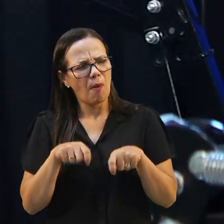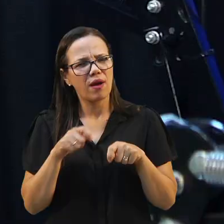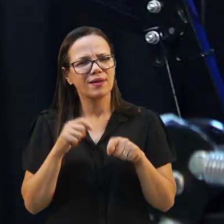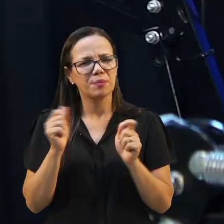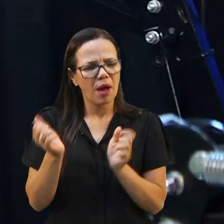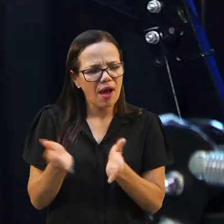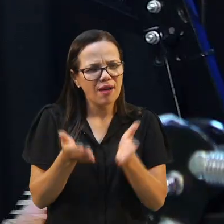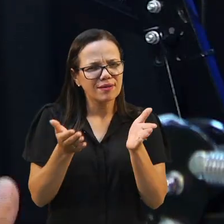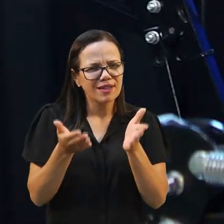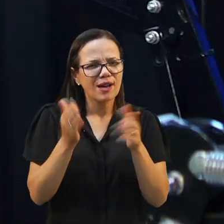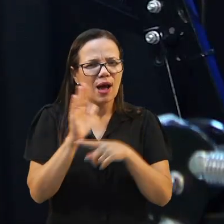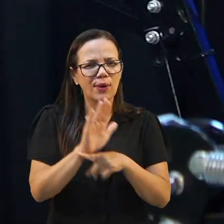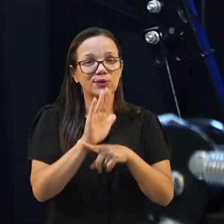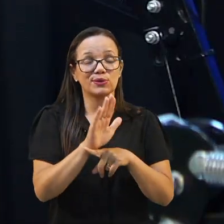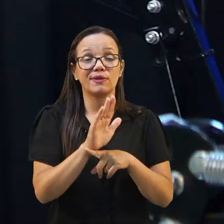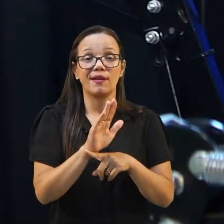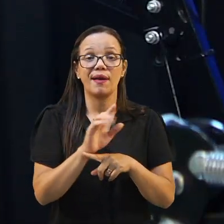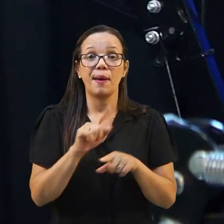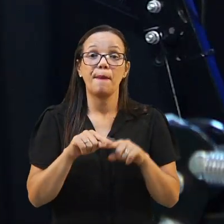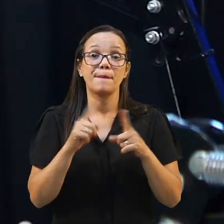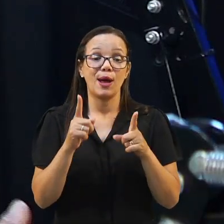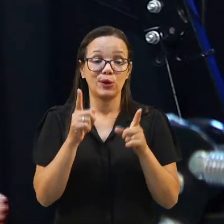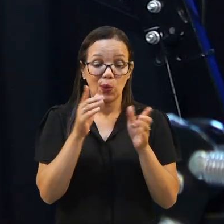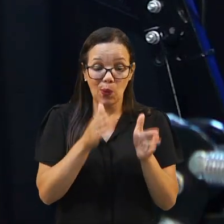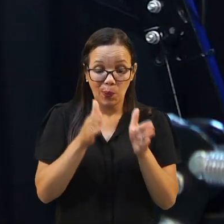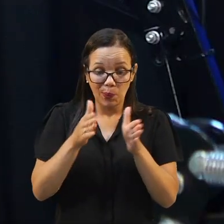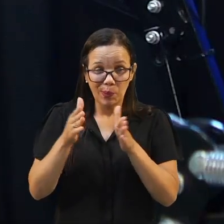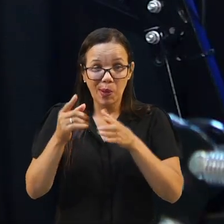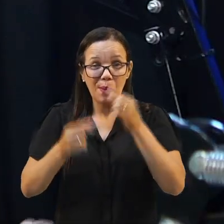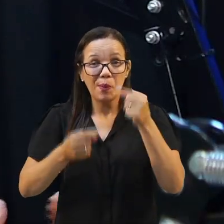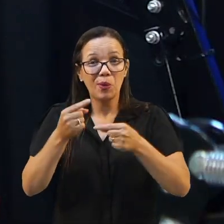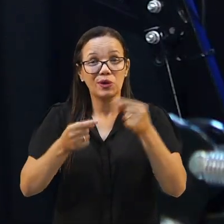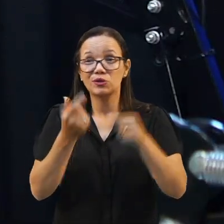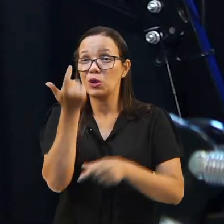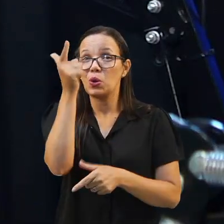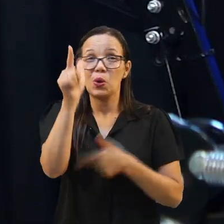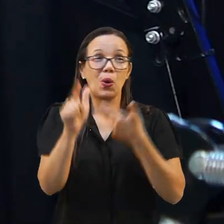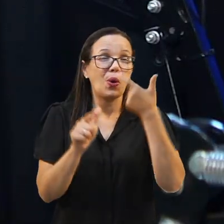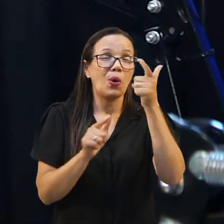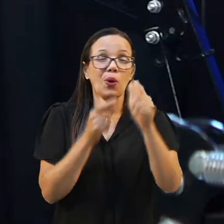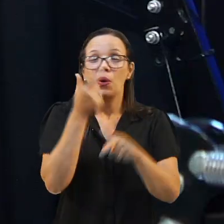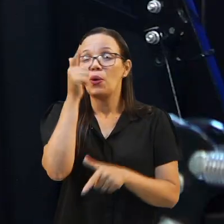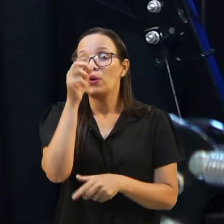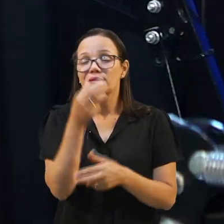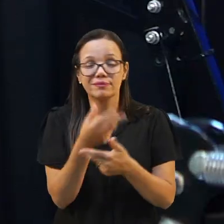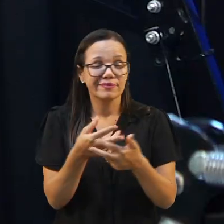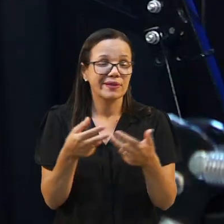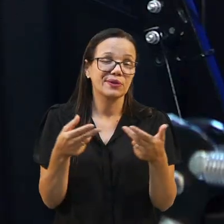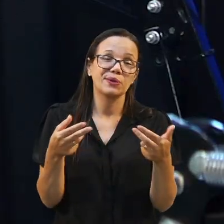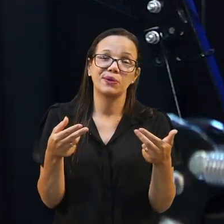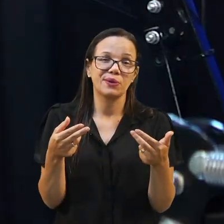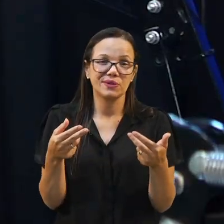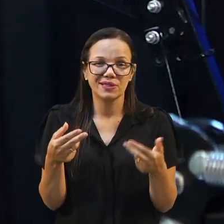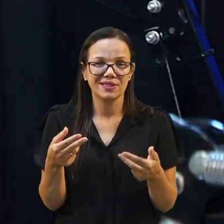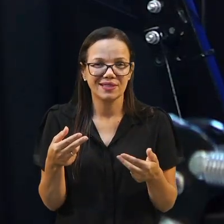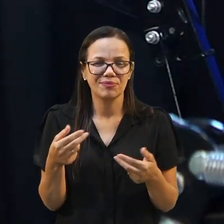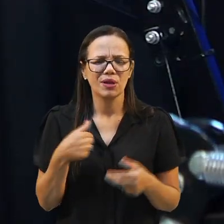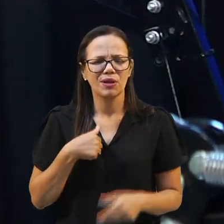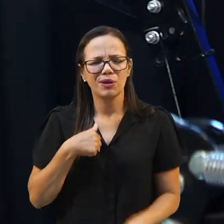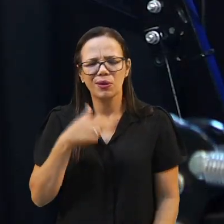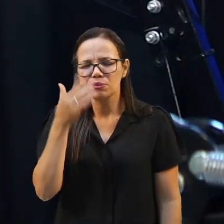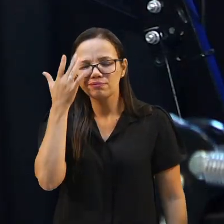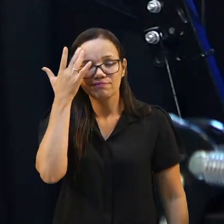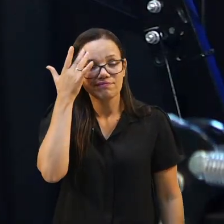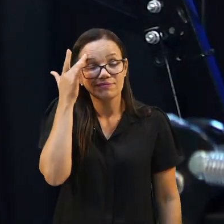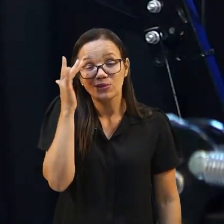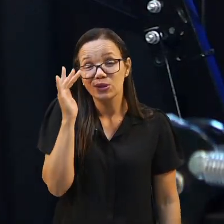contribuir. Mas o processo político ele é cheio de outras nuances, né? E que eu não